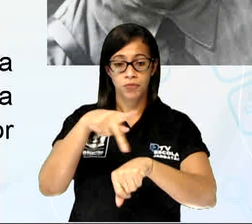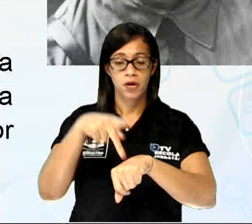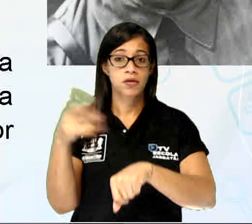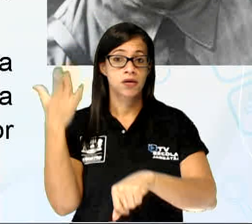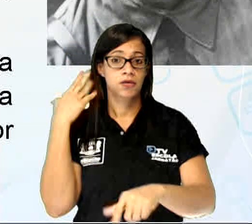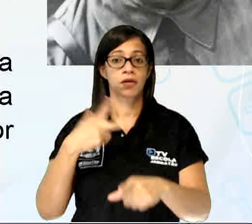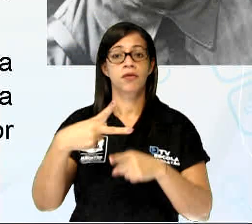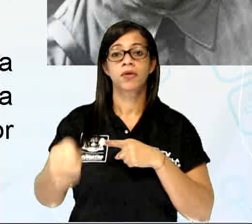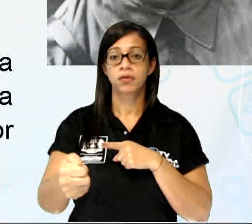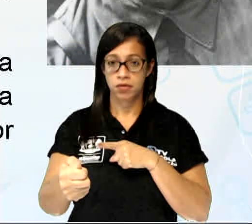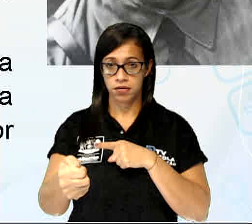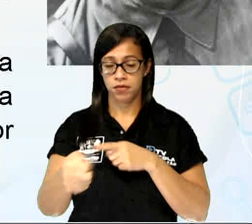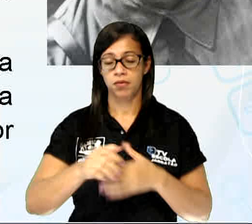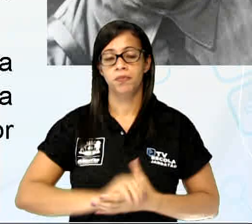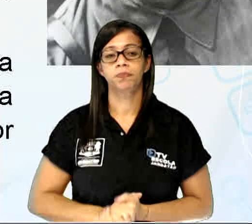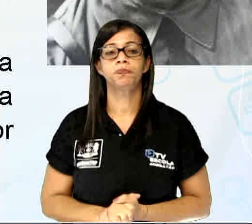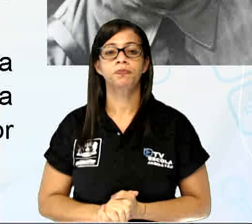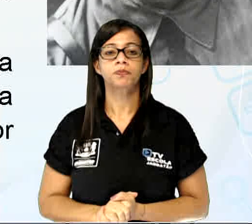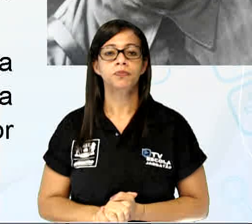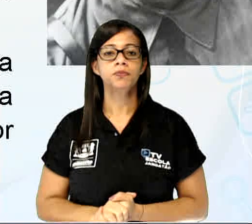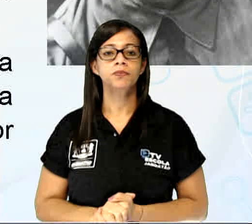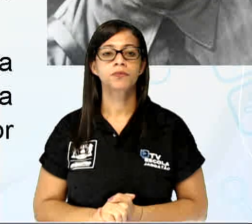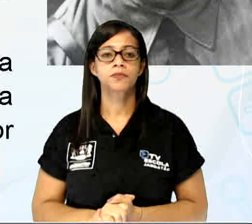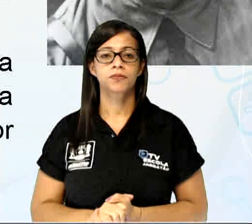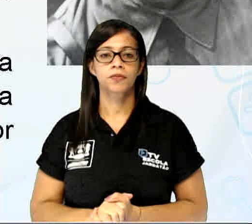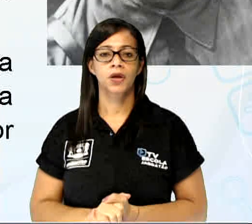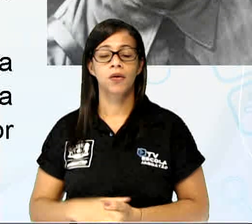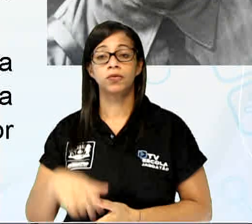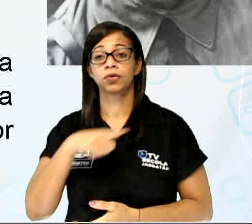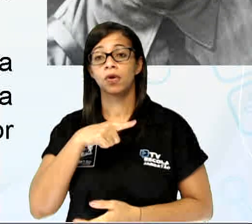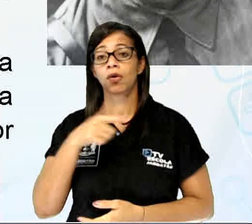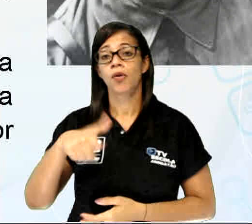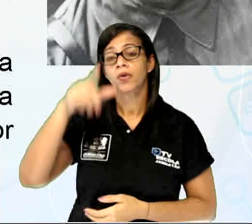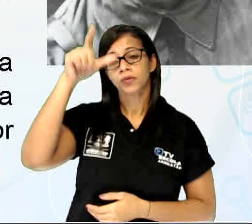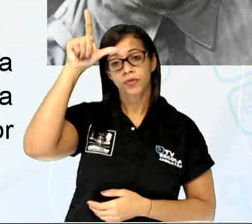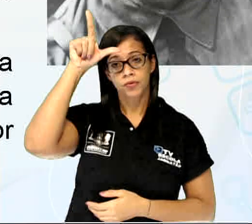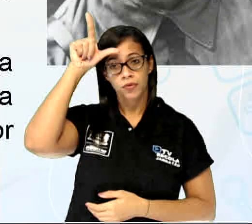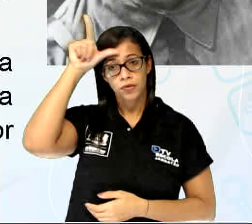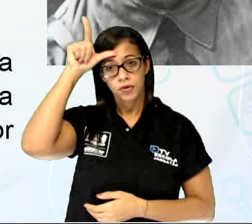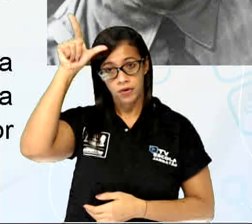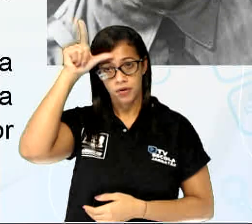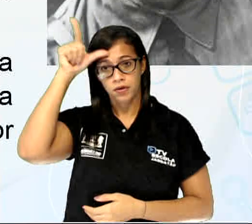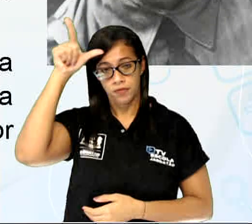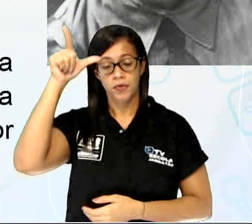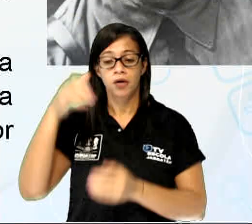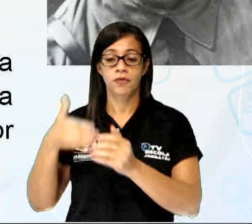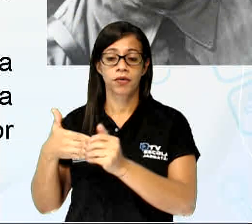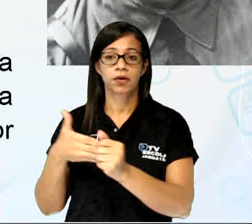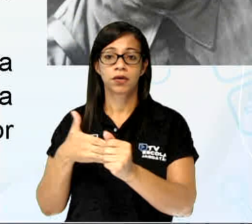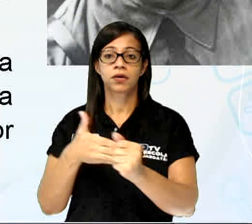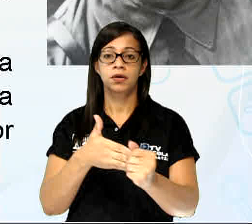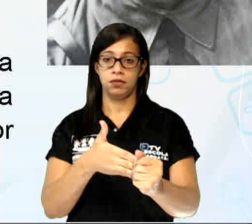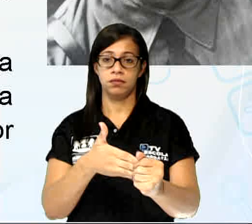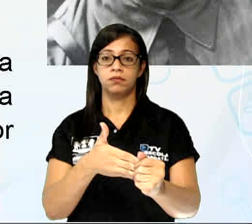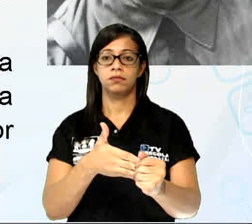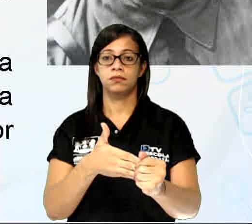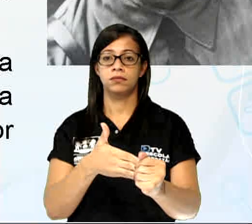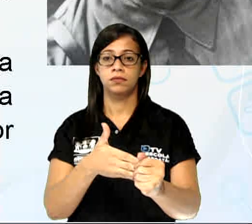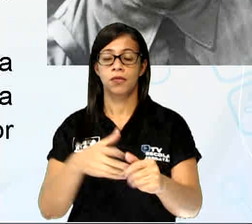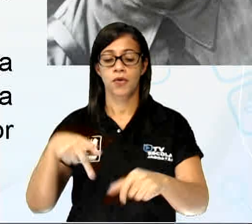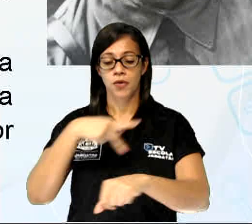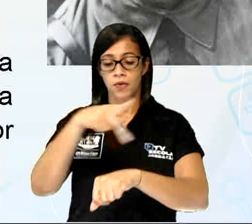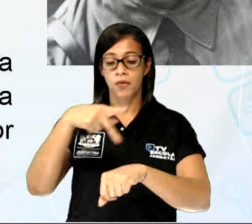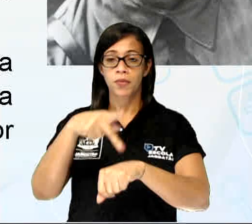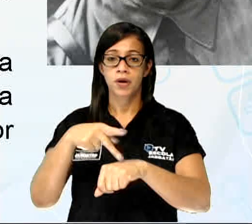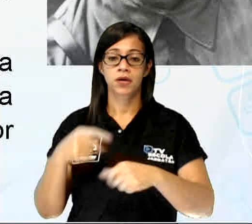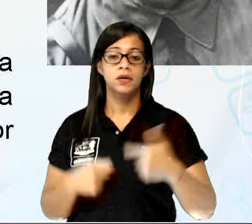em Mussolini, lá da Itália, foi o líder da Alemanha nazista, conduzindo o país à Segunda Guerra Mundial e